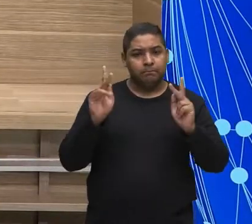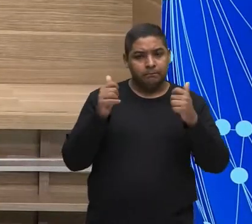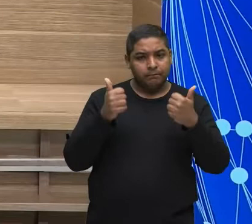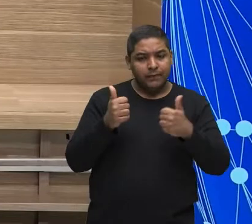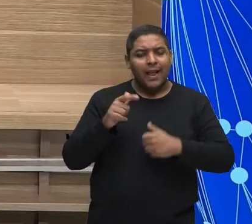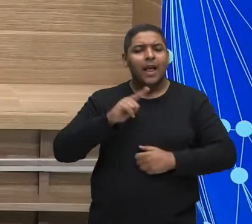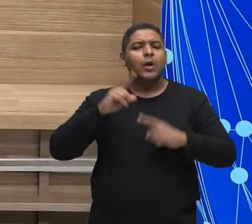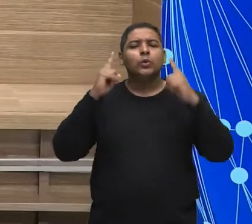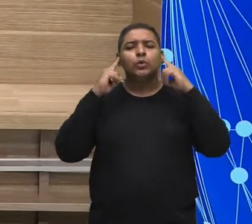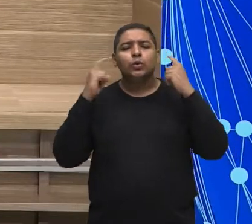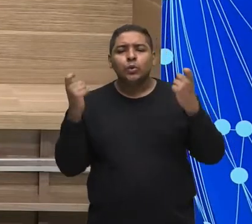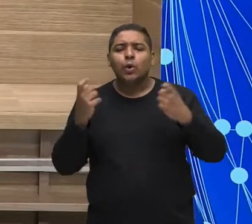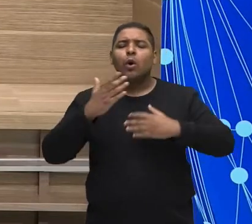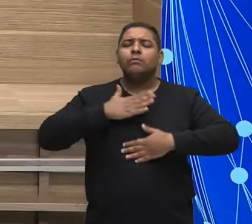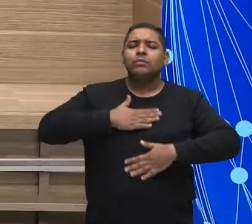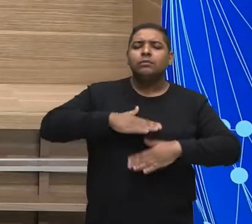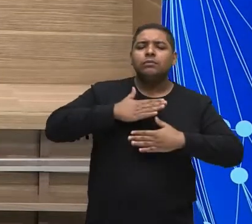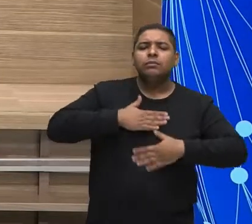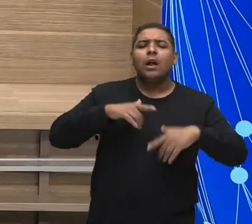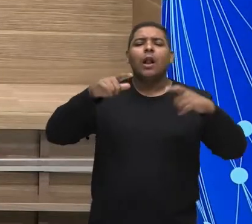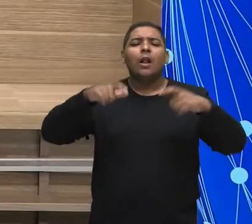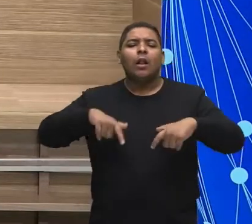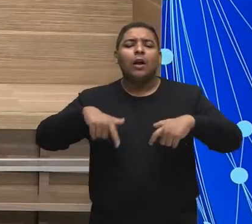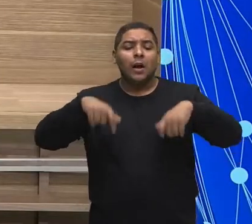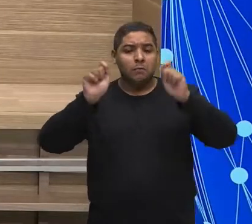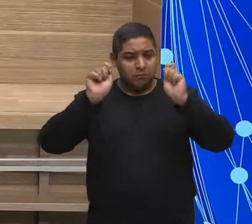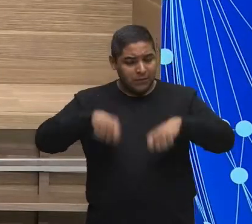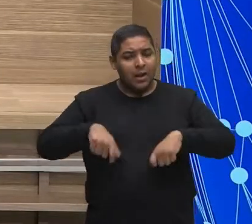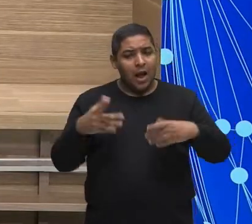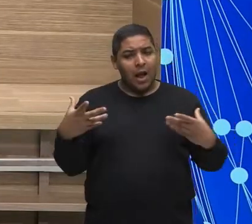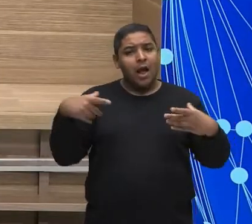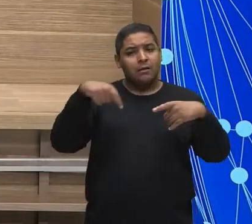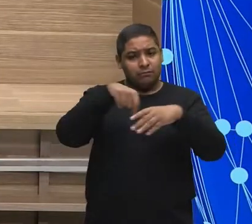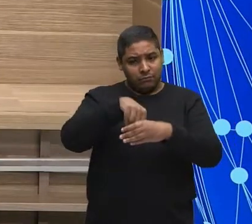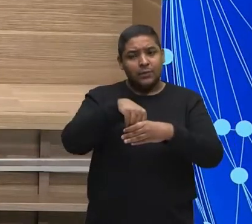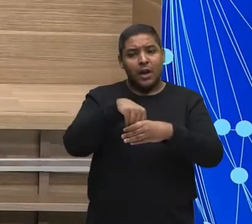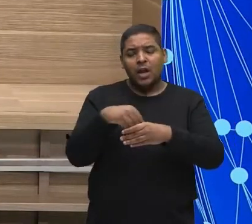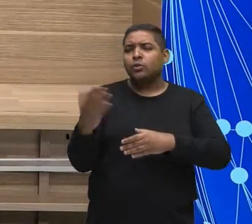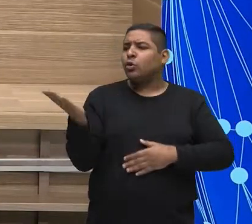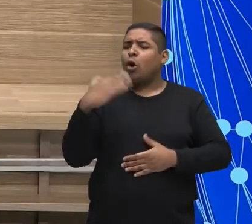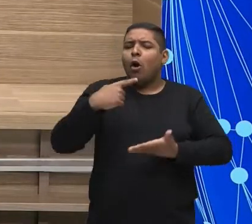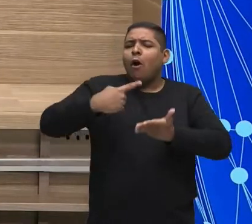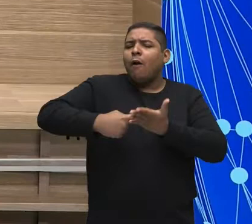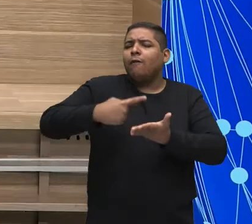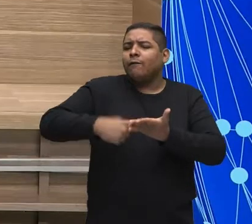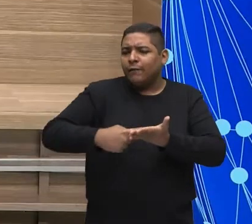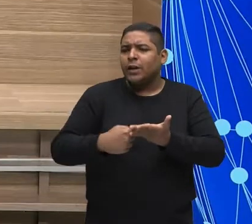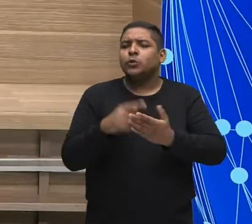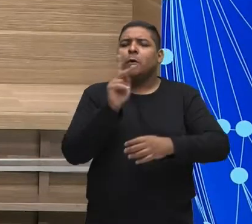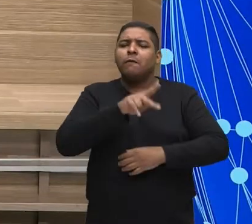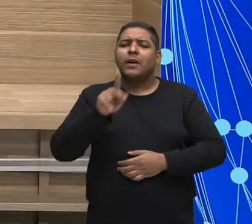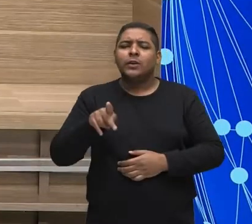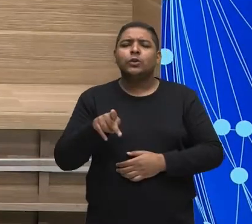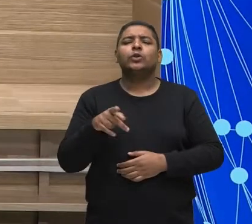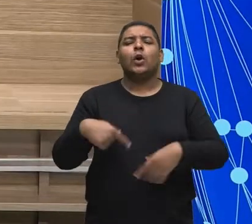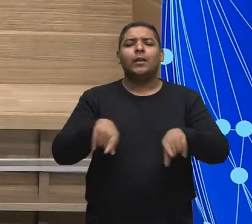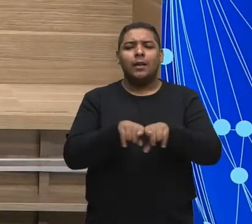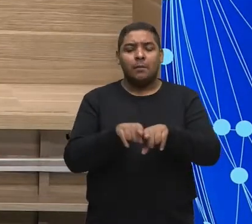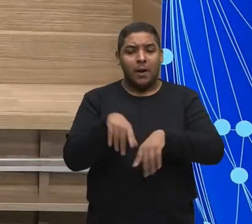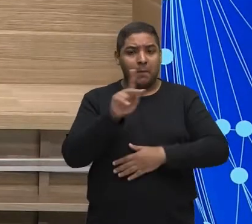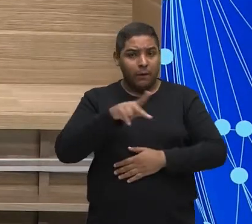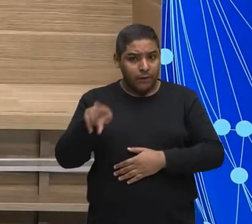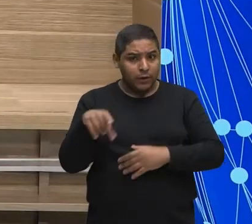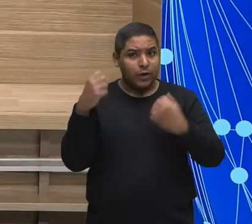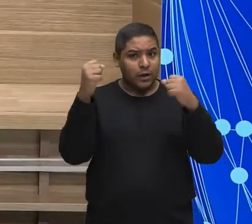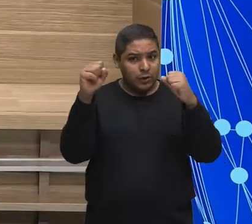som agradável, um local que você possa realizar essas atividades, chame os colegas professores, convide o professor de educação